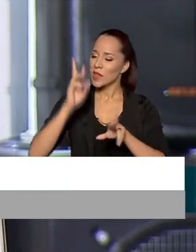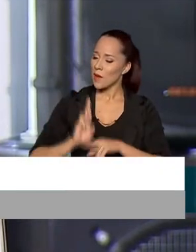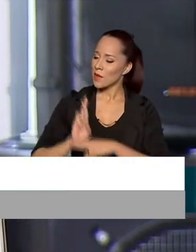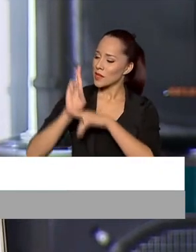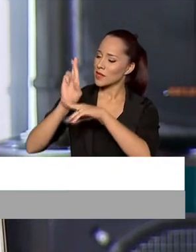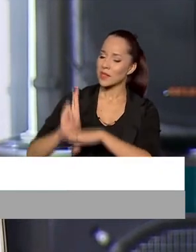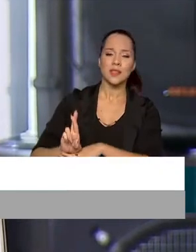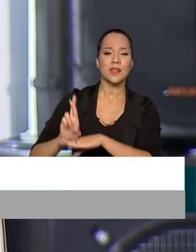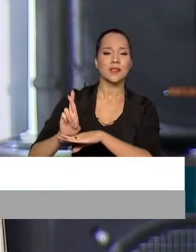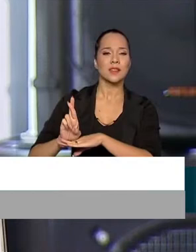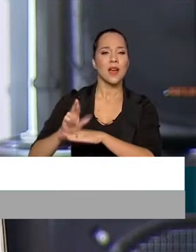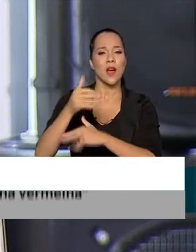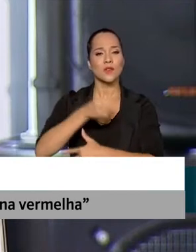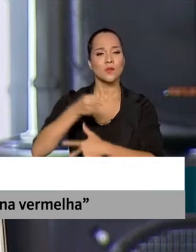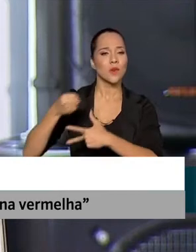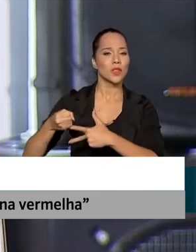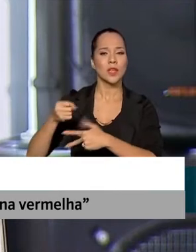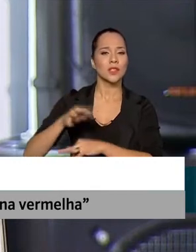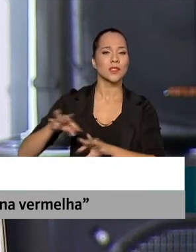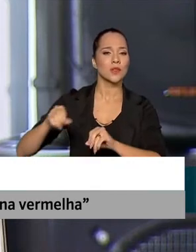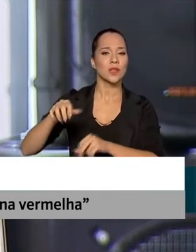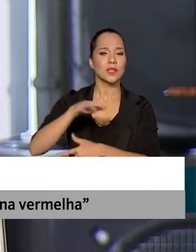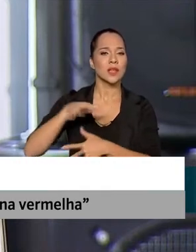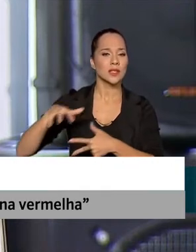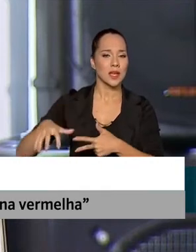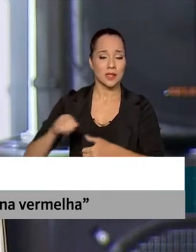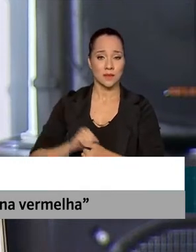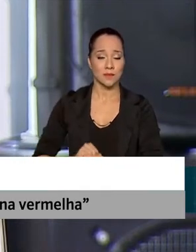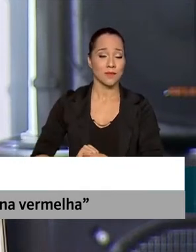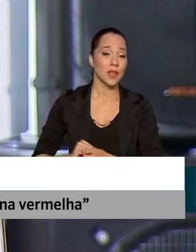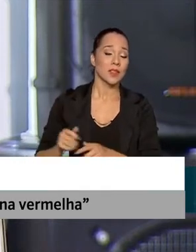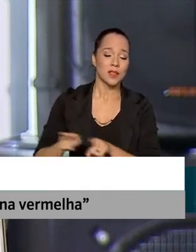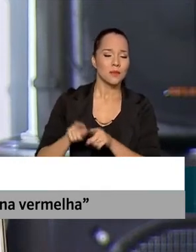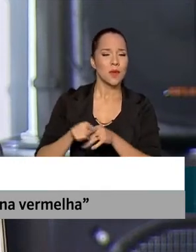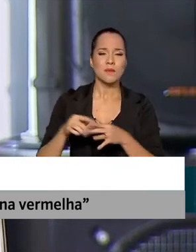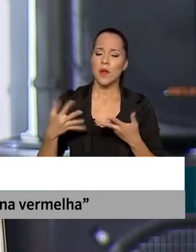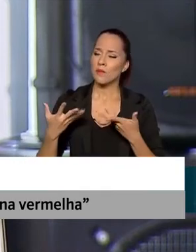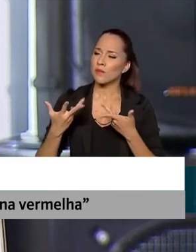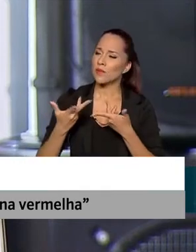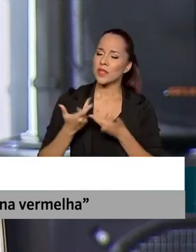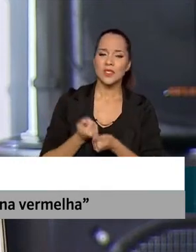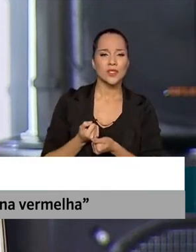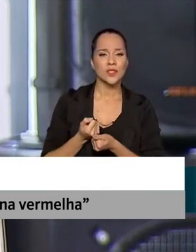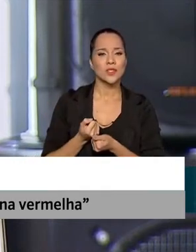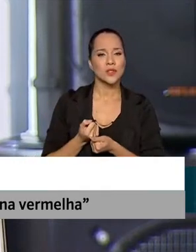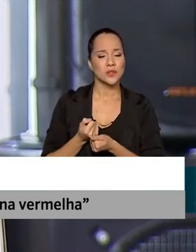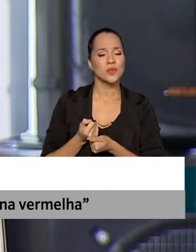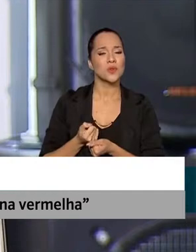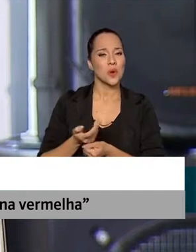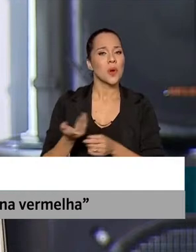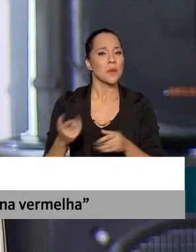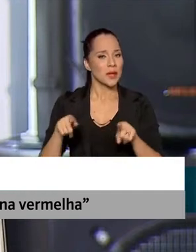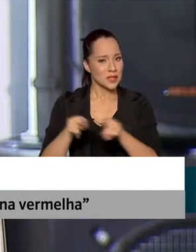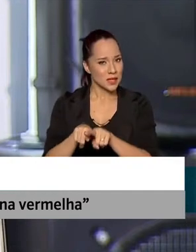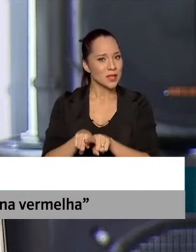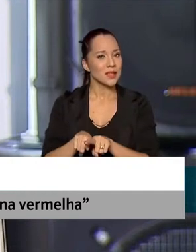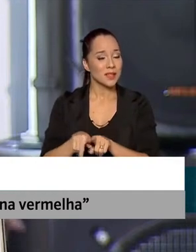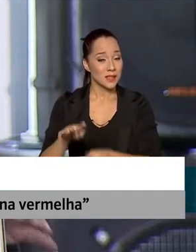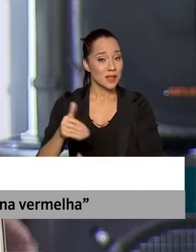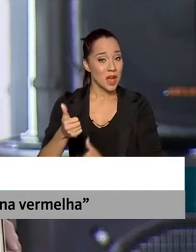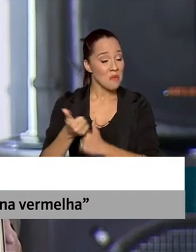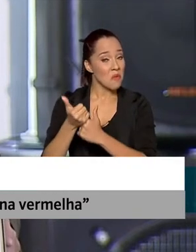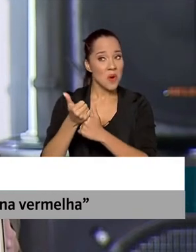dos poderes constituídos em todas as esferas, pelo total prestígio, consideração, parcerias e